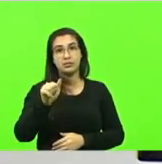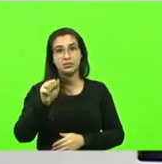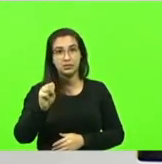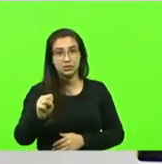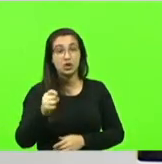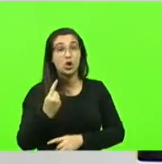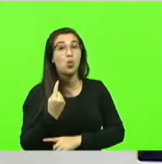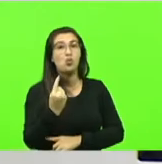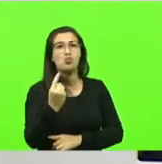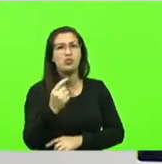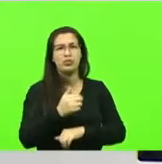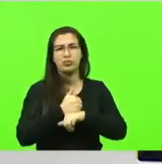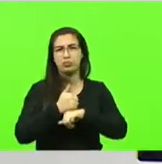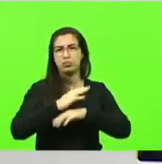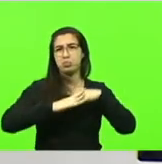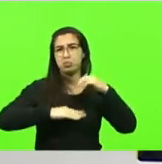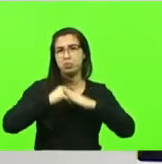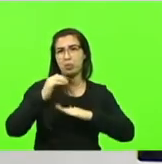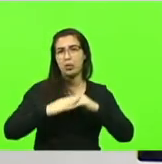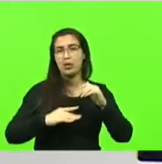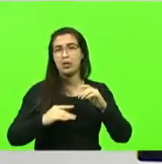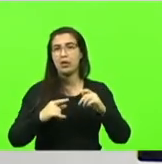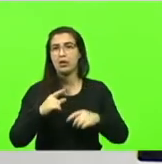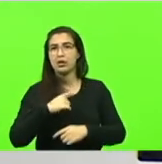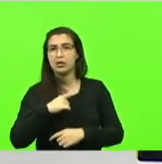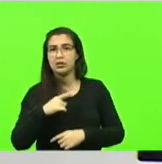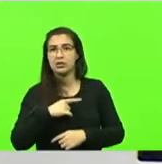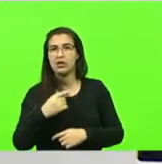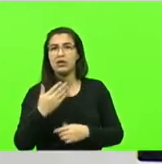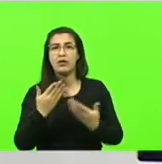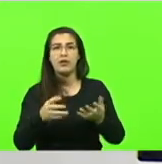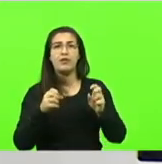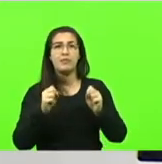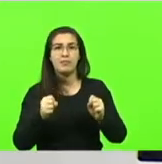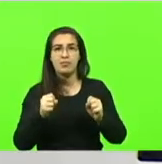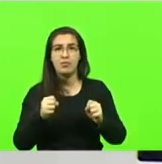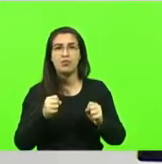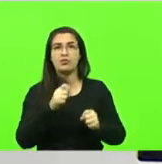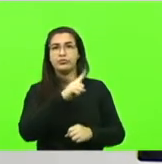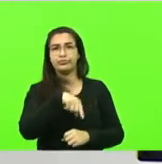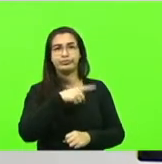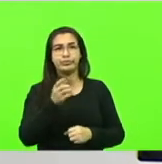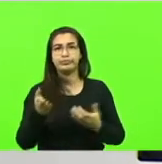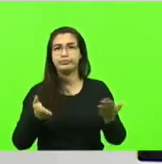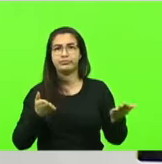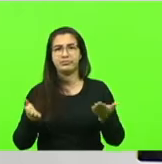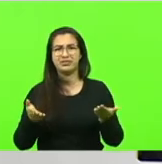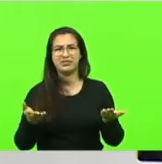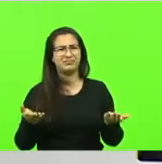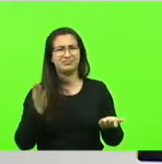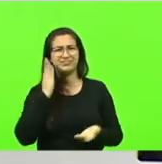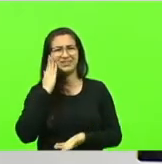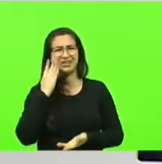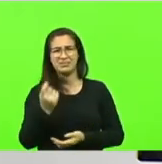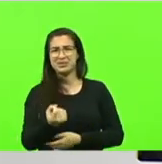exatamente entrou no, na referência para dispensar a licitação. Sabe aqueles negocinhos?